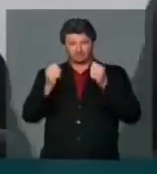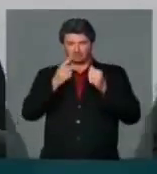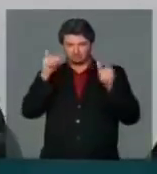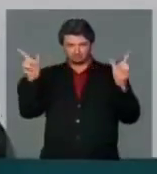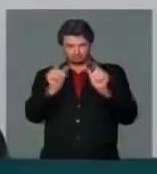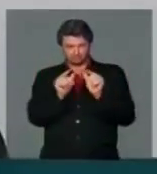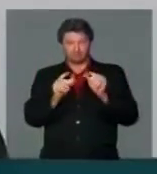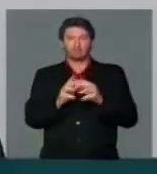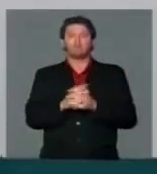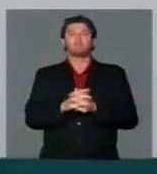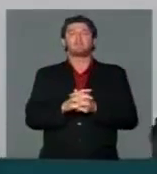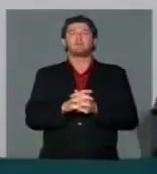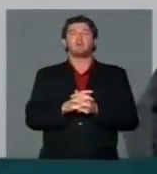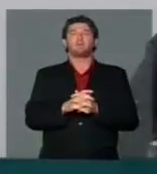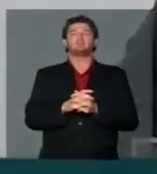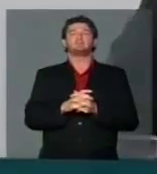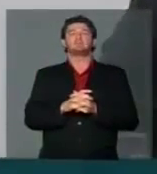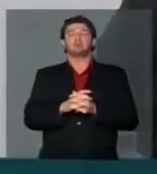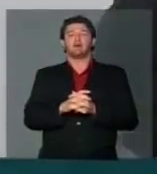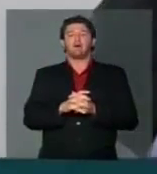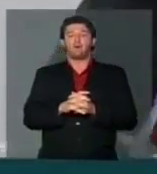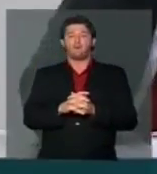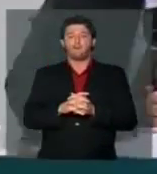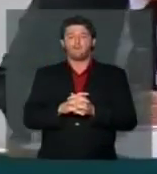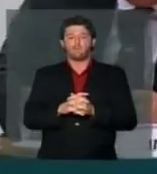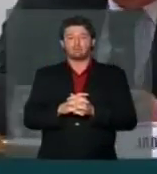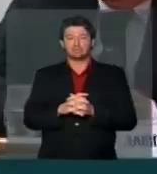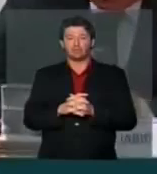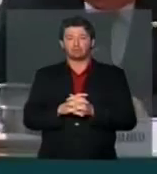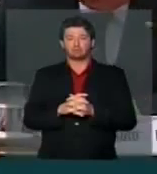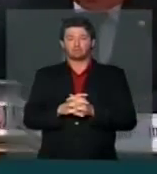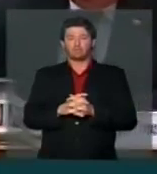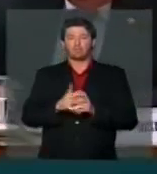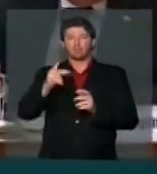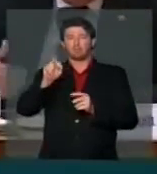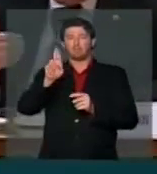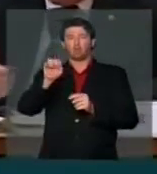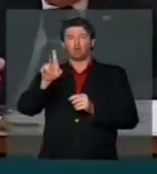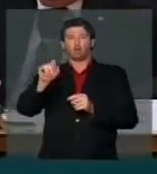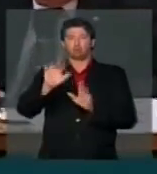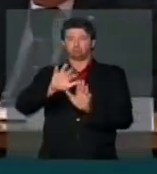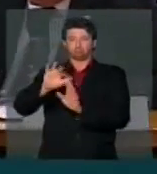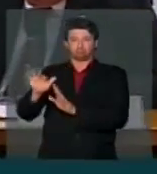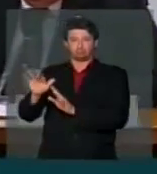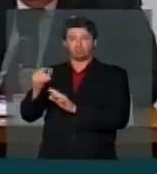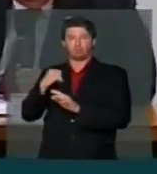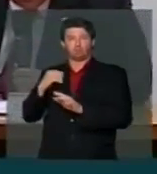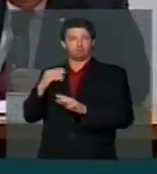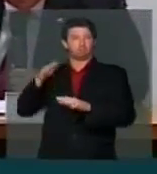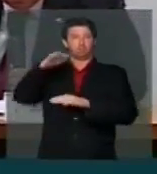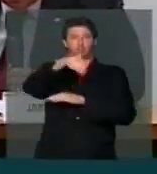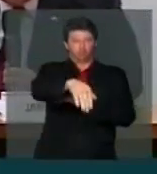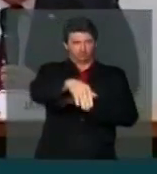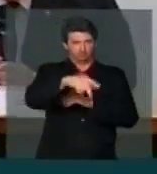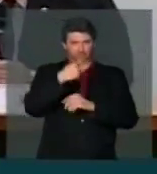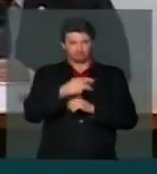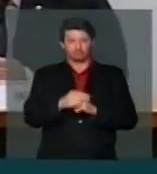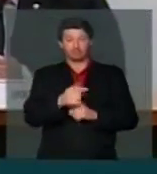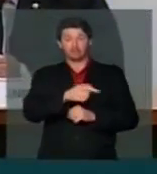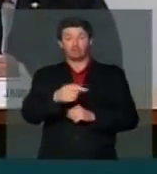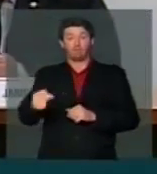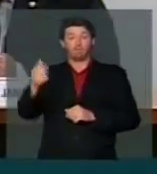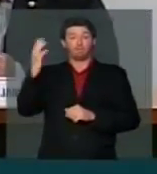bem sucinta e vou quebrar um pouco o protocolo e vou colocar a carroça na frente dos bois aqui.